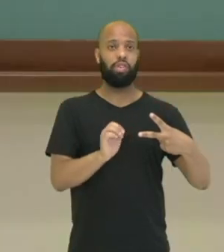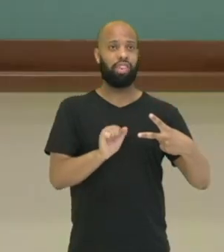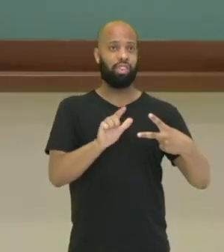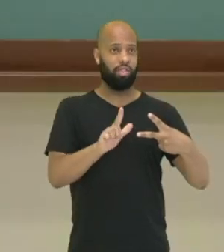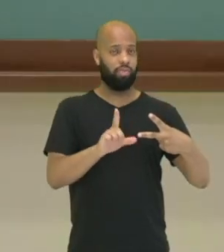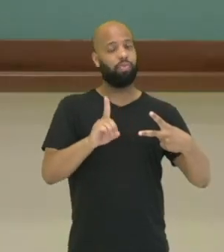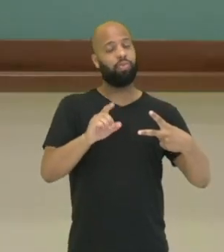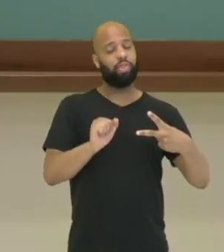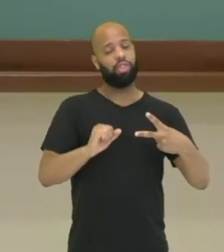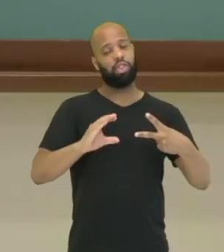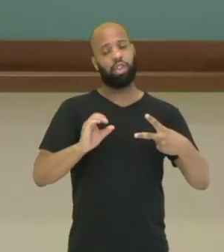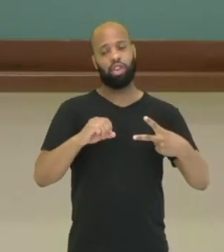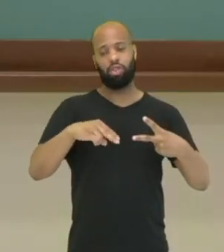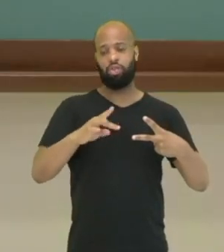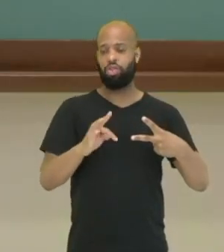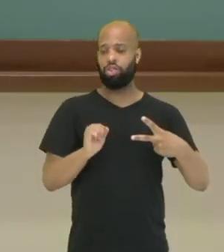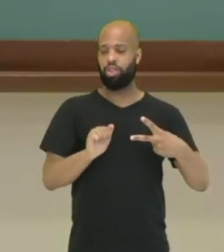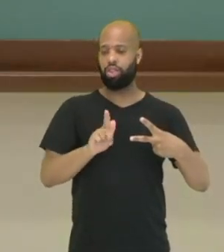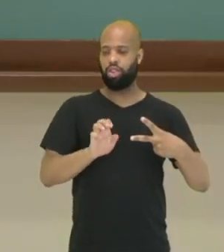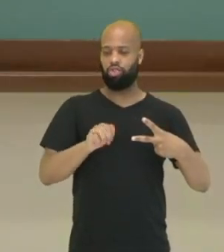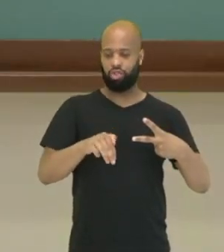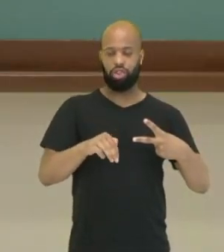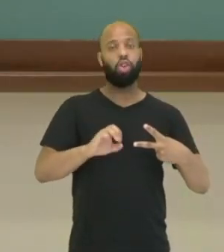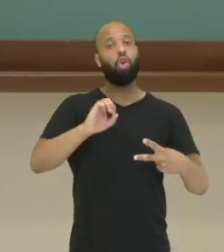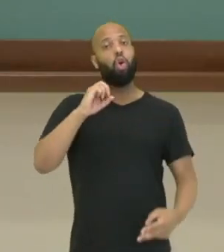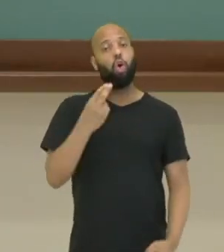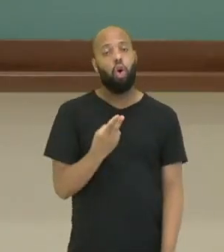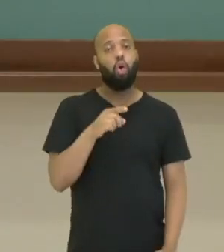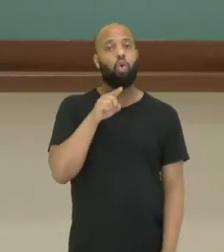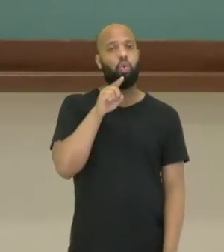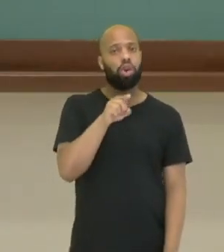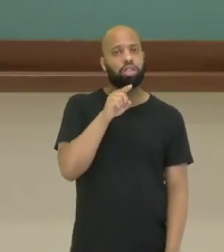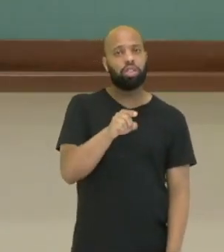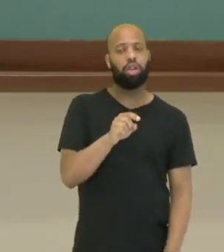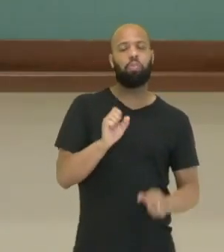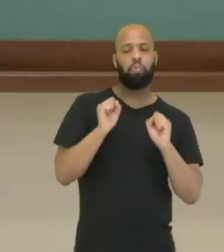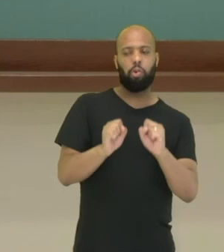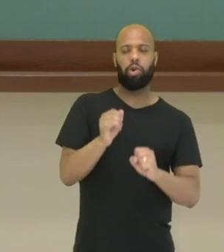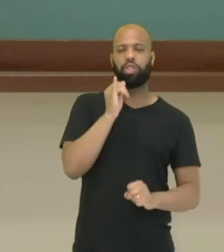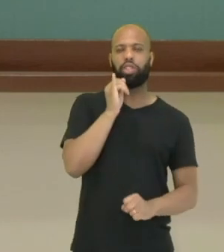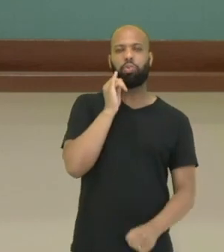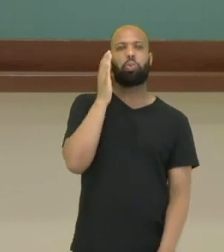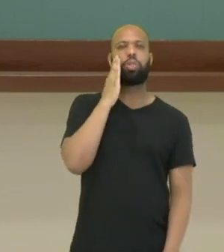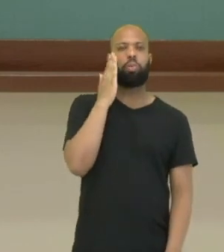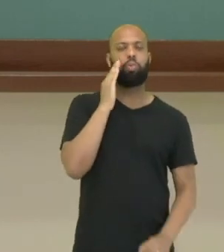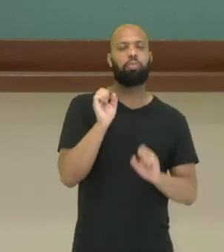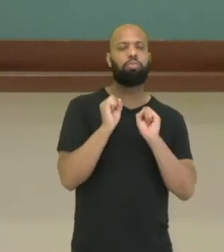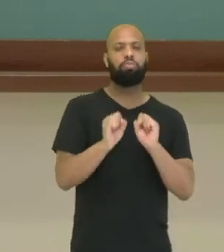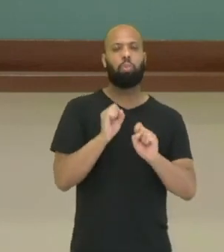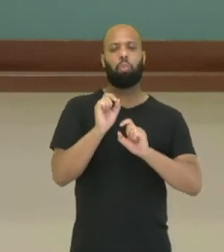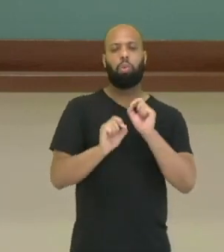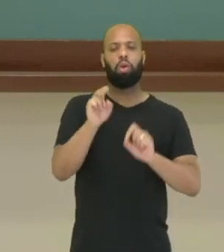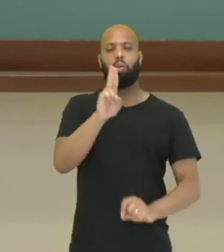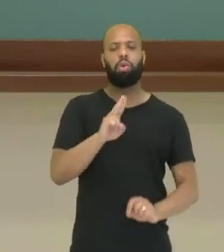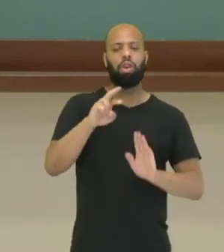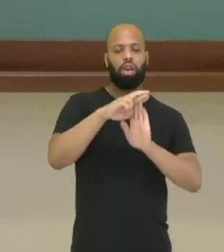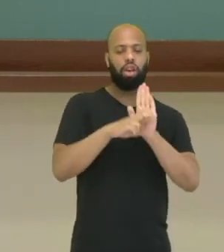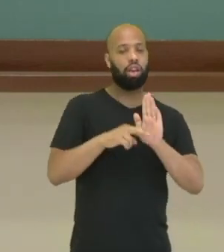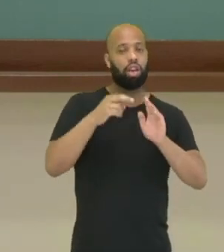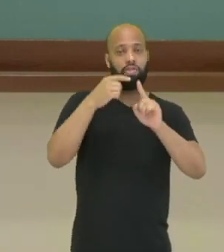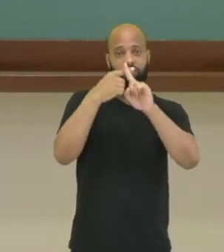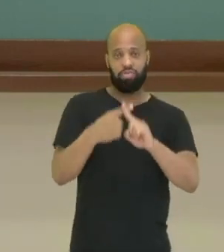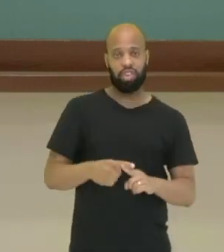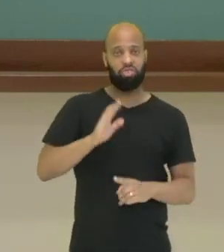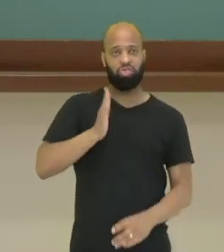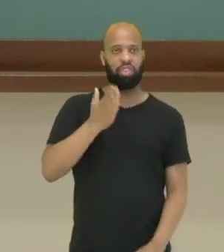esse princípio multiplicativo já comigo, eu já sei que basta multiplicar as possibilidades, ou então